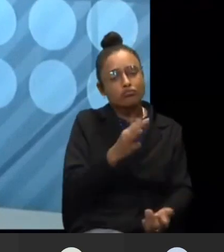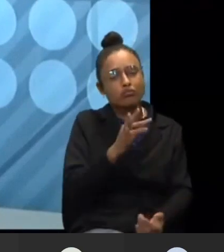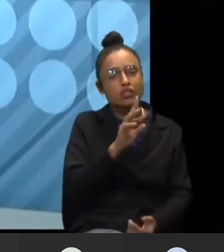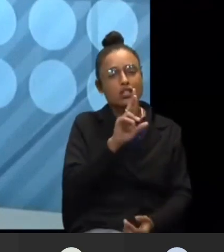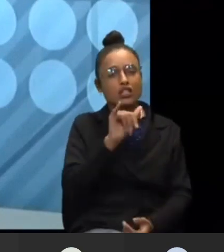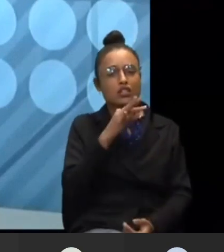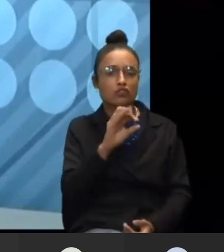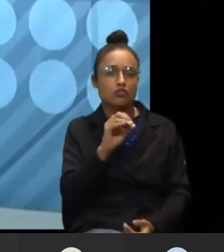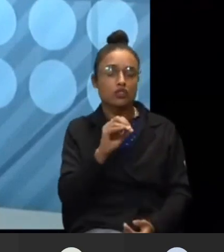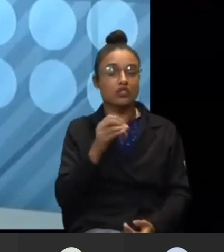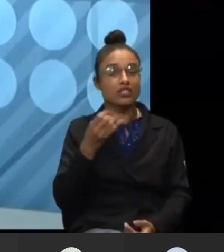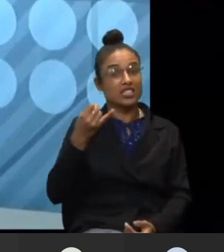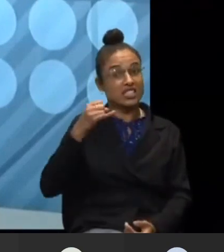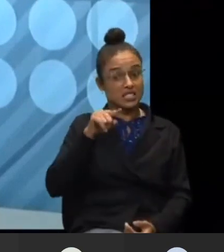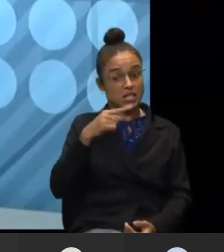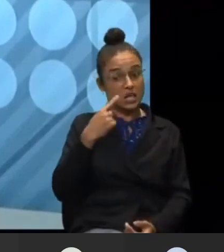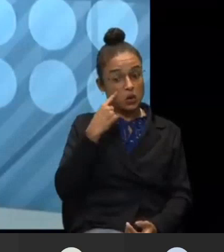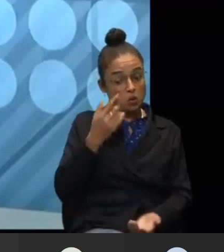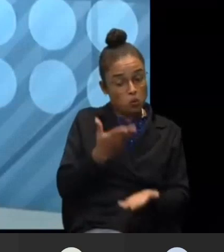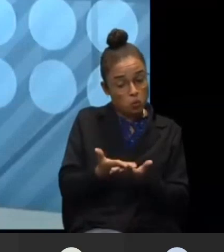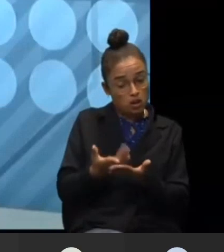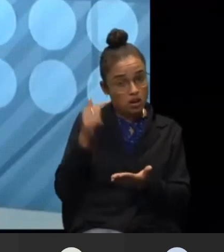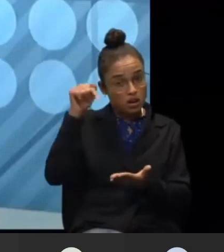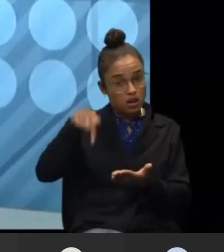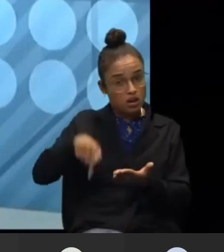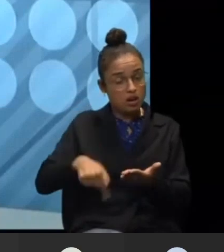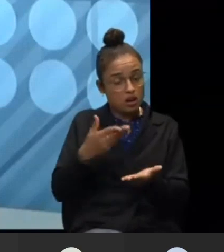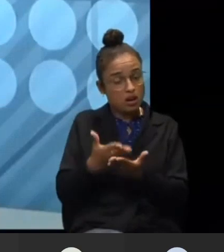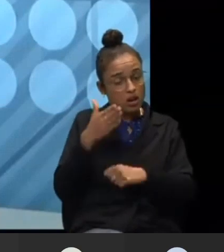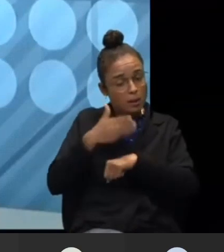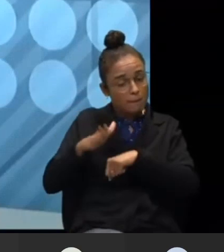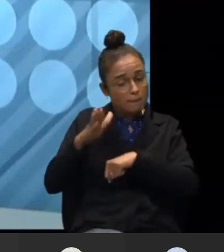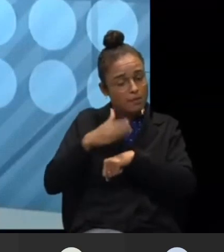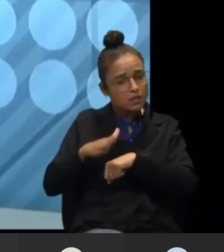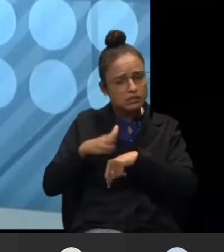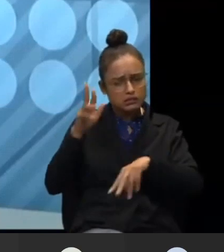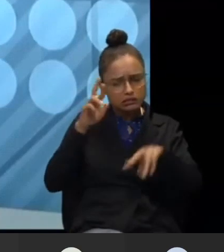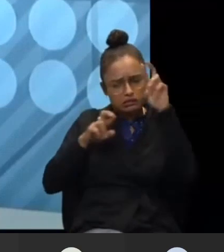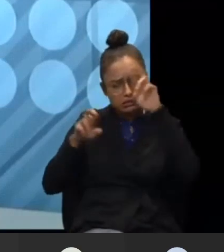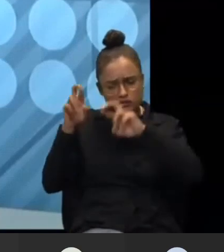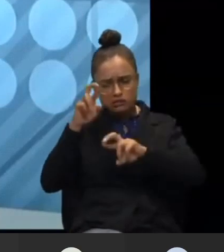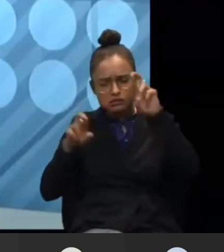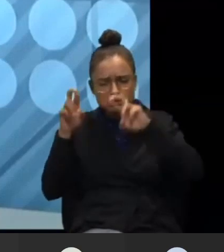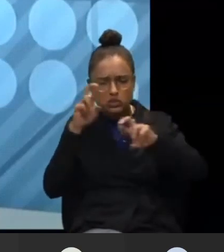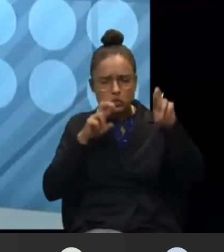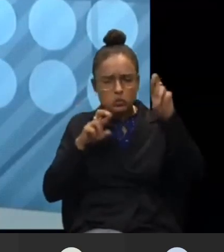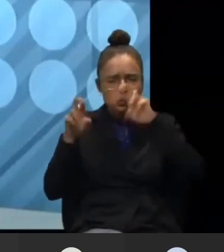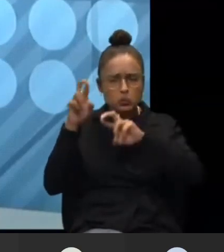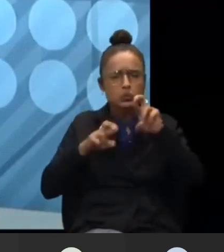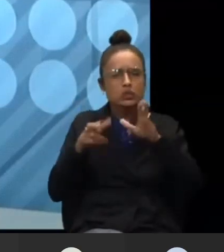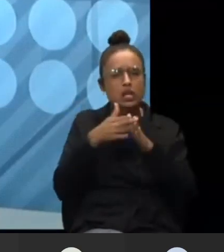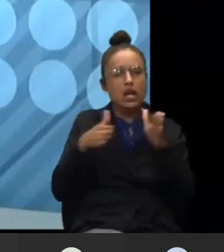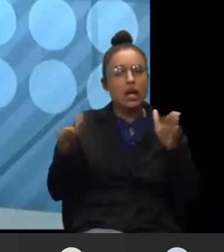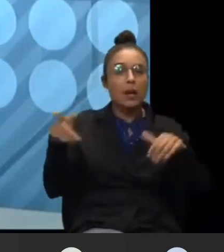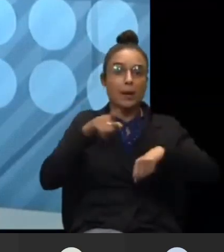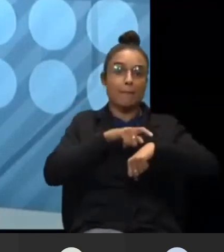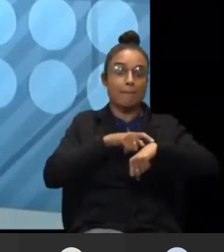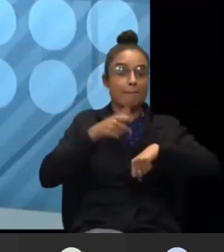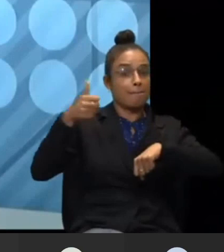interessante. Então, nós estudamos nessa aula prática, nós avaliamos nessa aula prática, um primeiro momento,